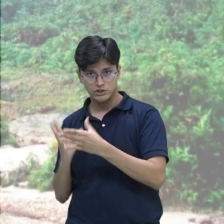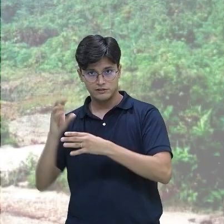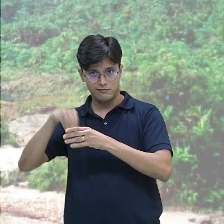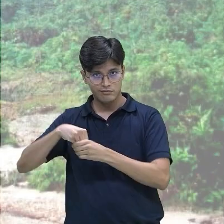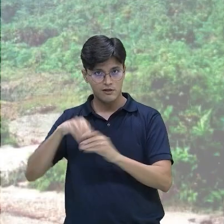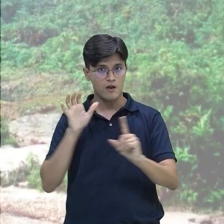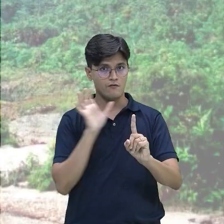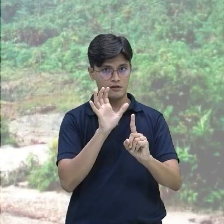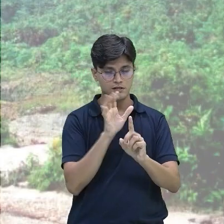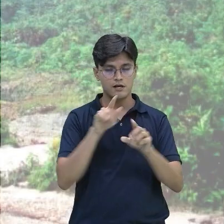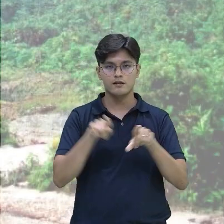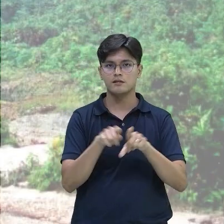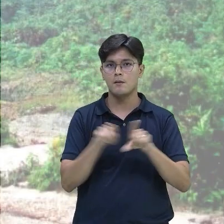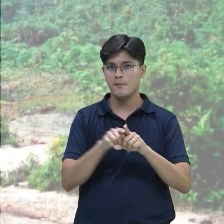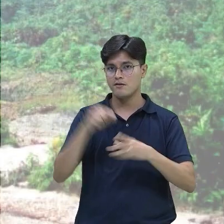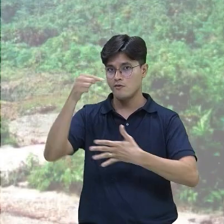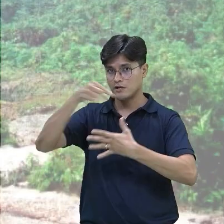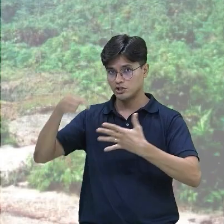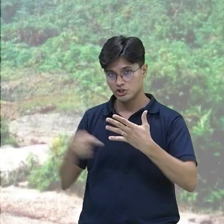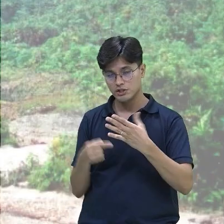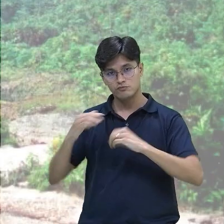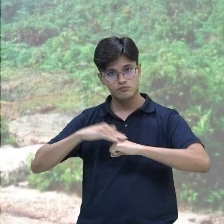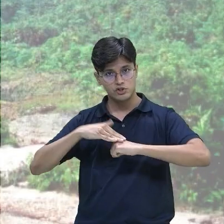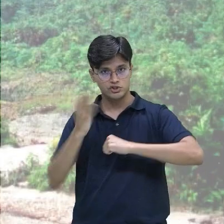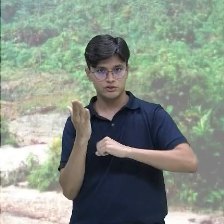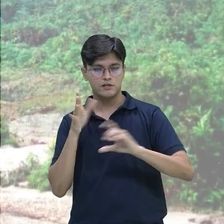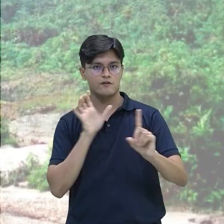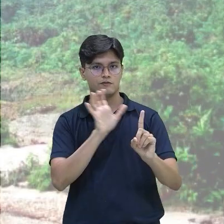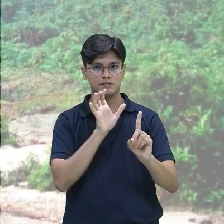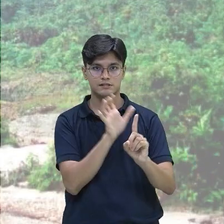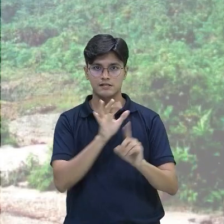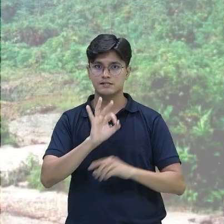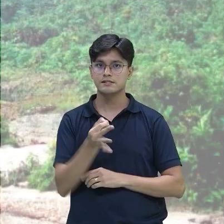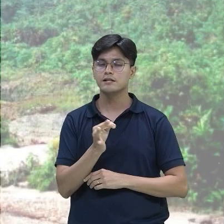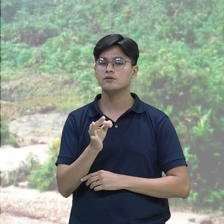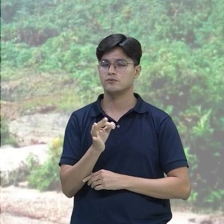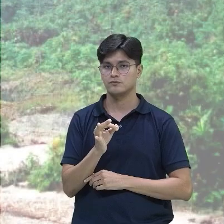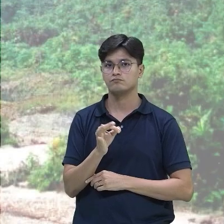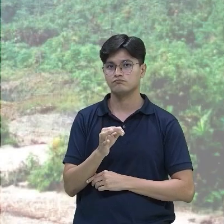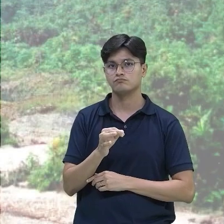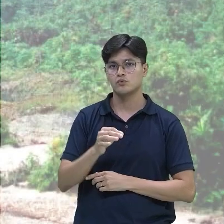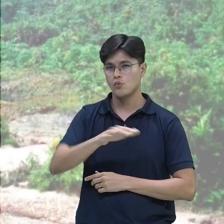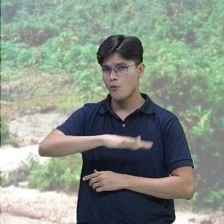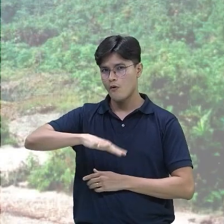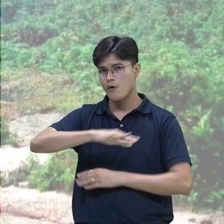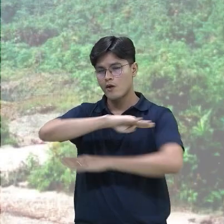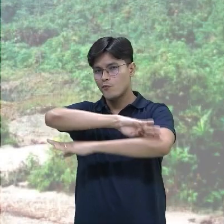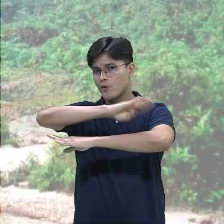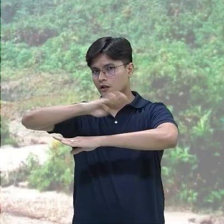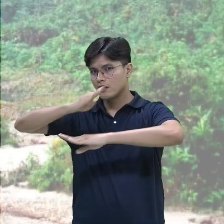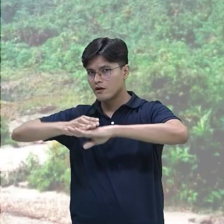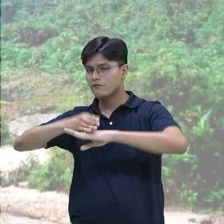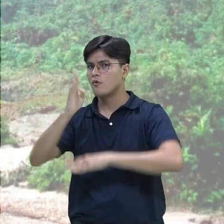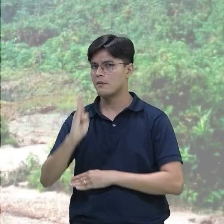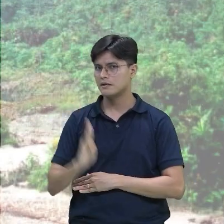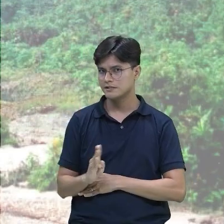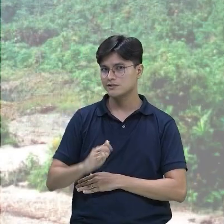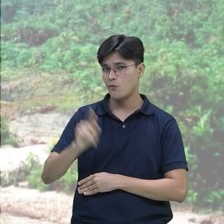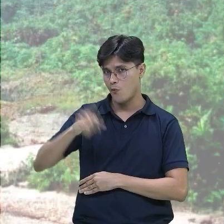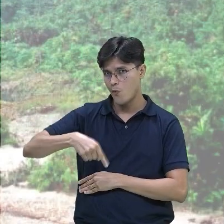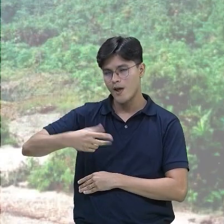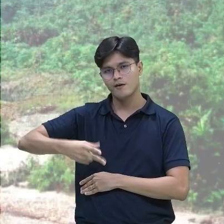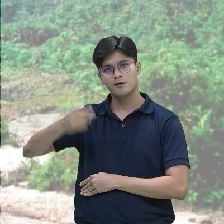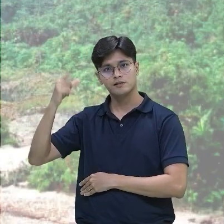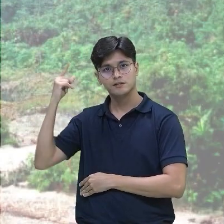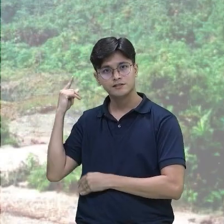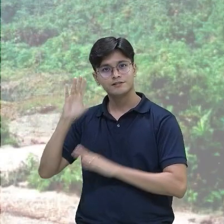agentes externos. E como o relevo brasileiro ele é considerado antigo, isso então acaba caracterizando muito